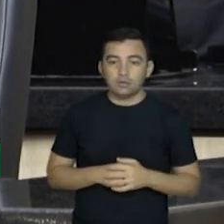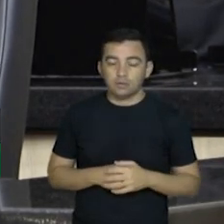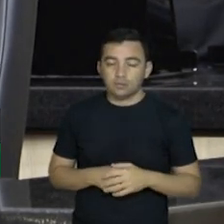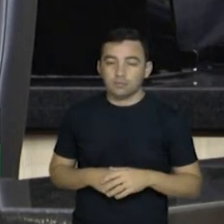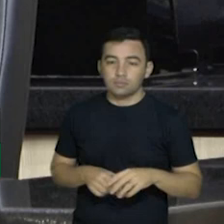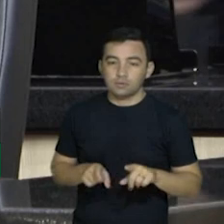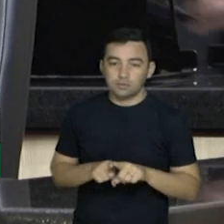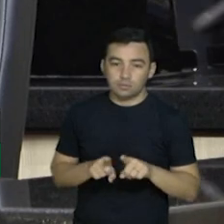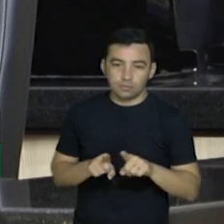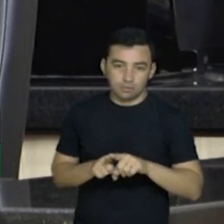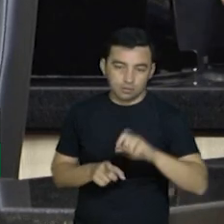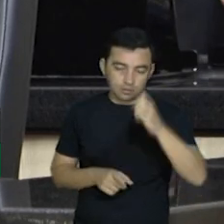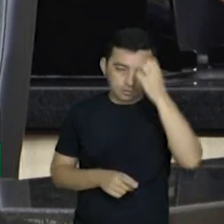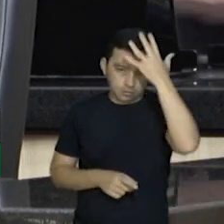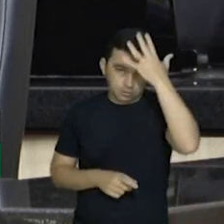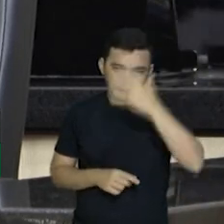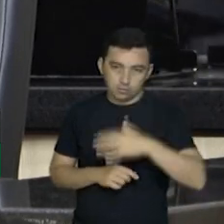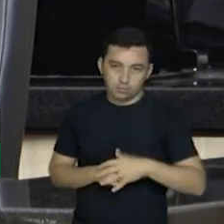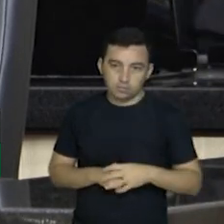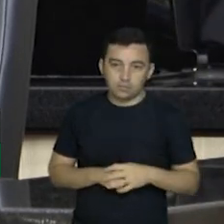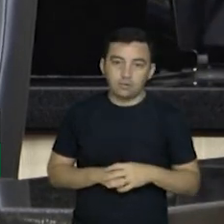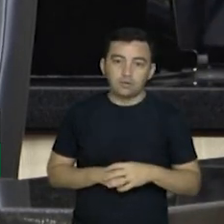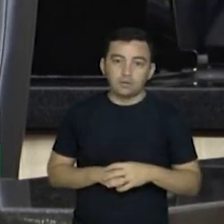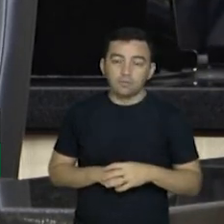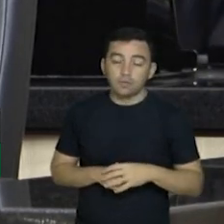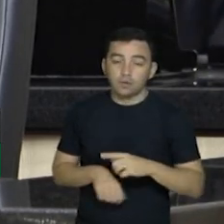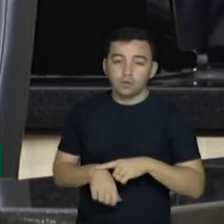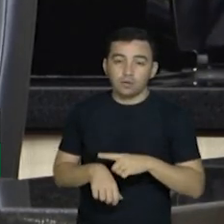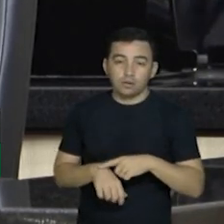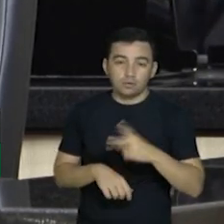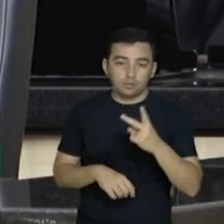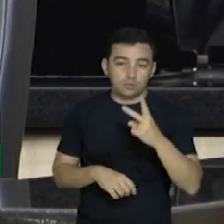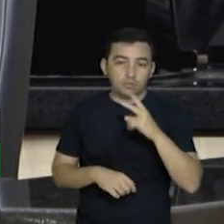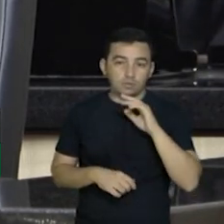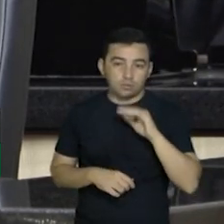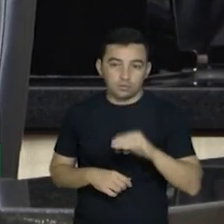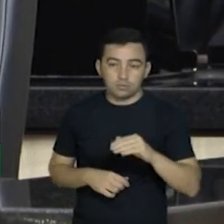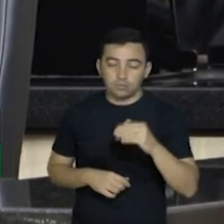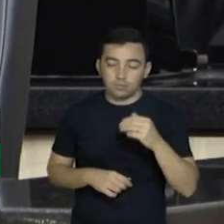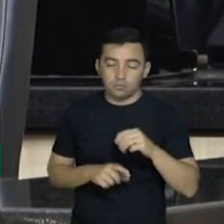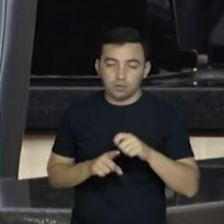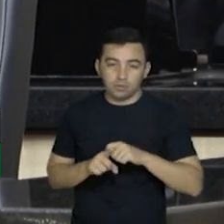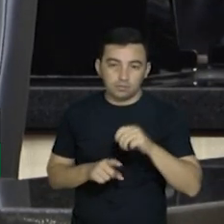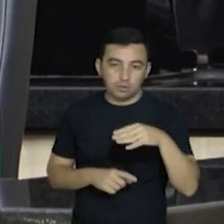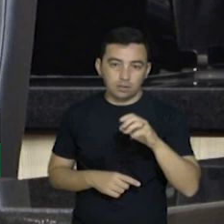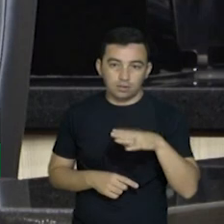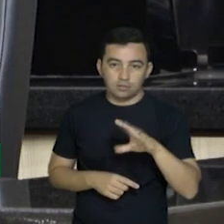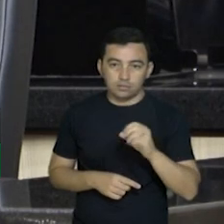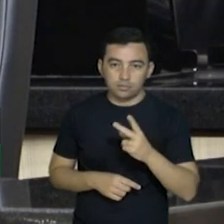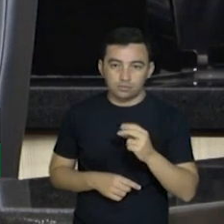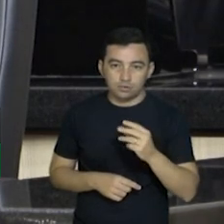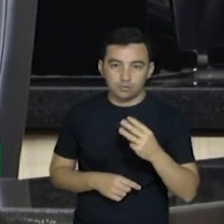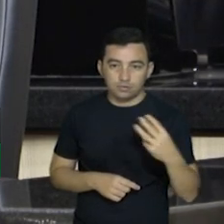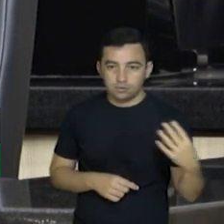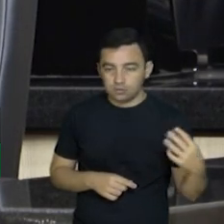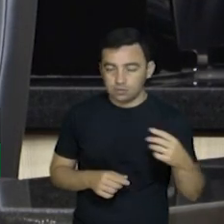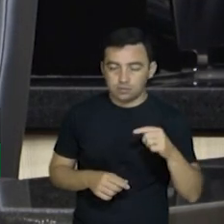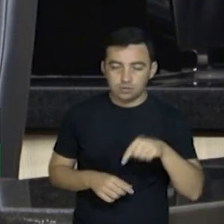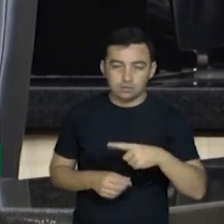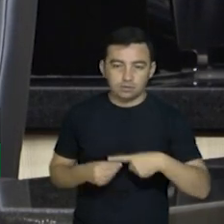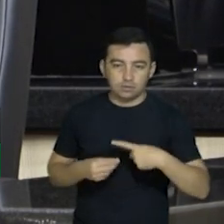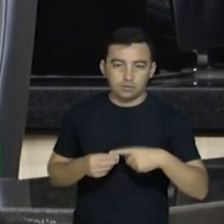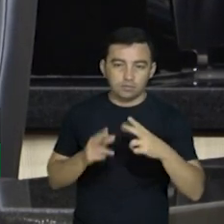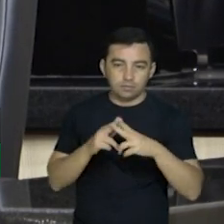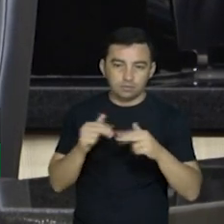Rosa e delegado Egídio às 14 horas do dia 29 do mês de março do ano de 2023 nesta cidade de